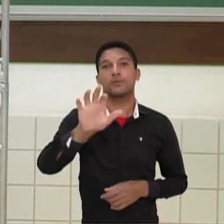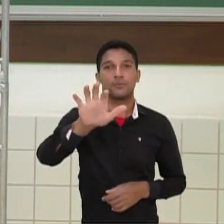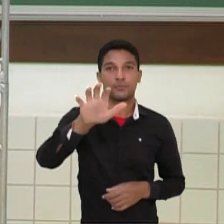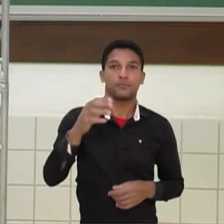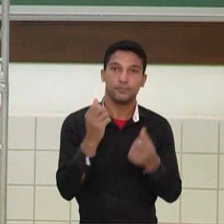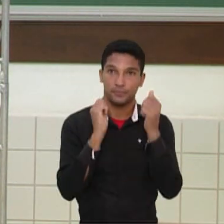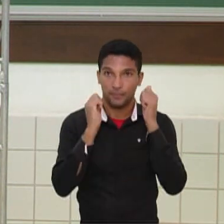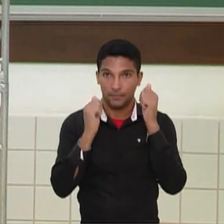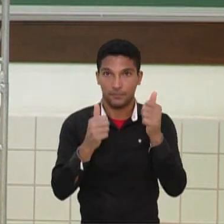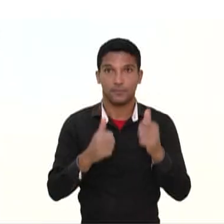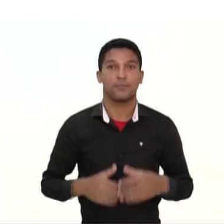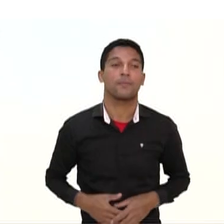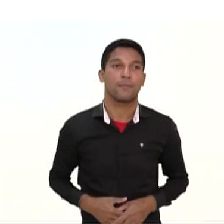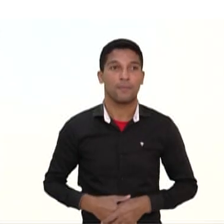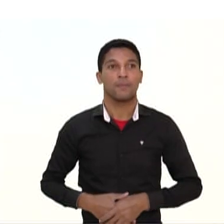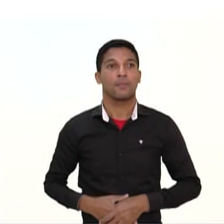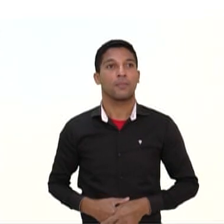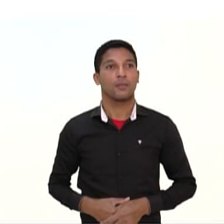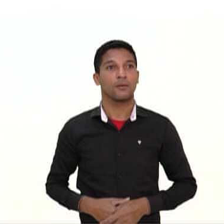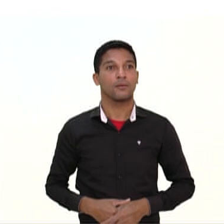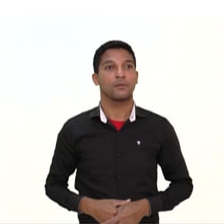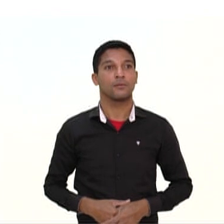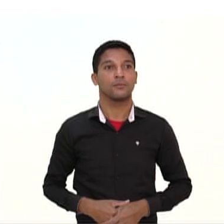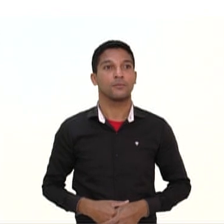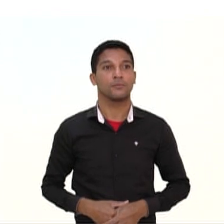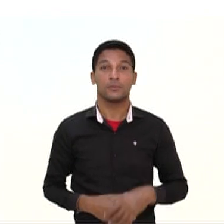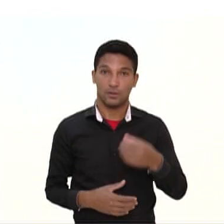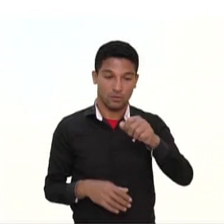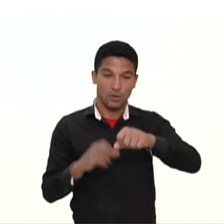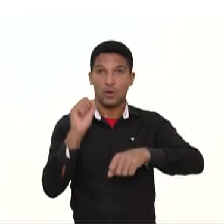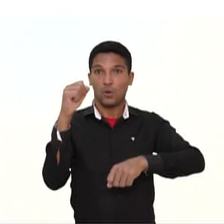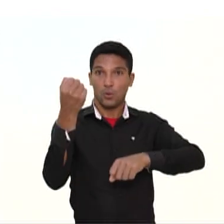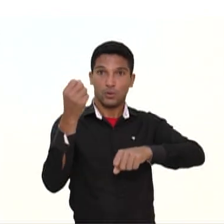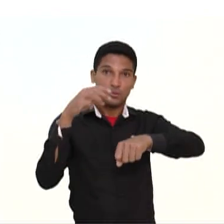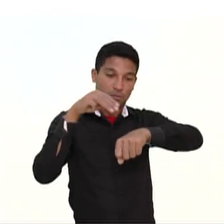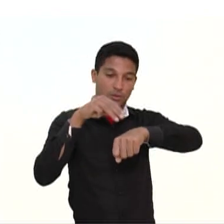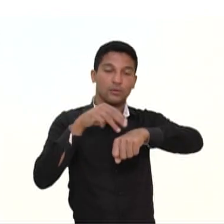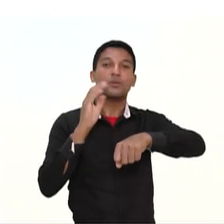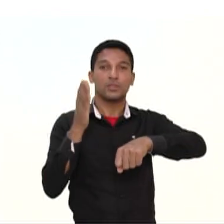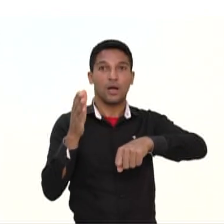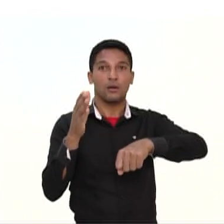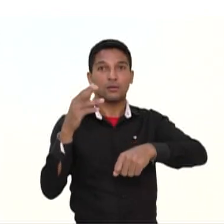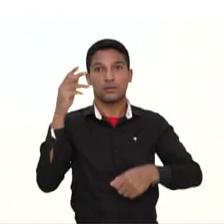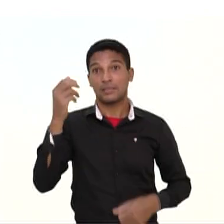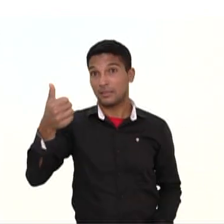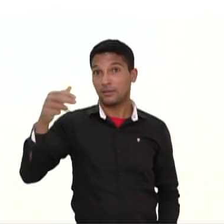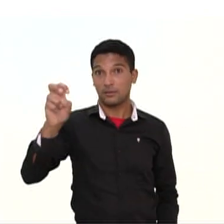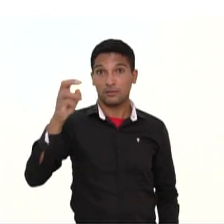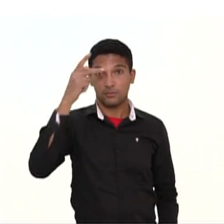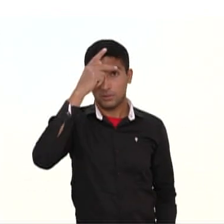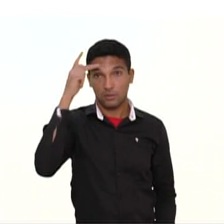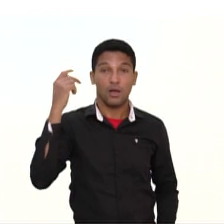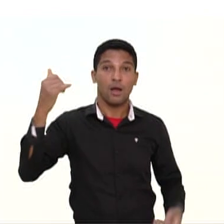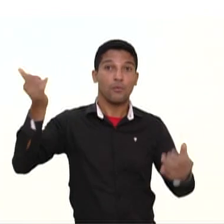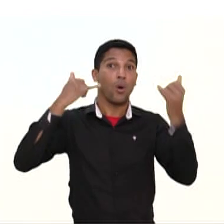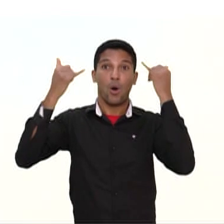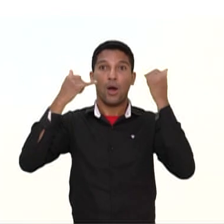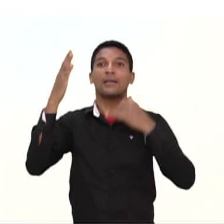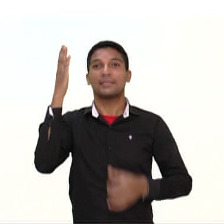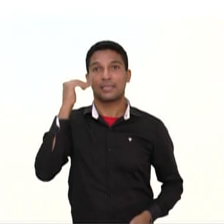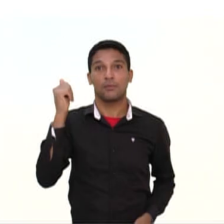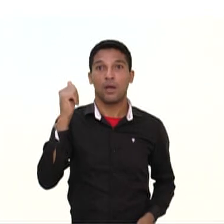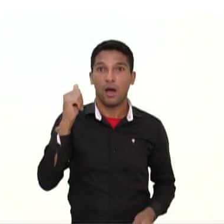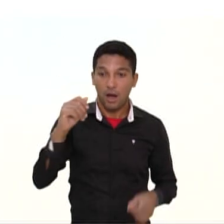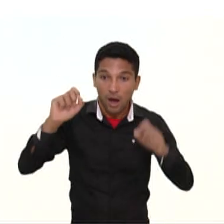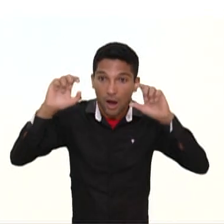Fácil, né? Tá lá então, assim, após 8 minutos, 15 pessoas estarão cientes dessa informação. Facinho,